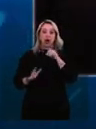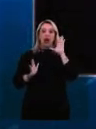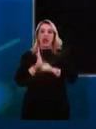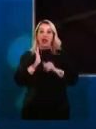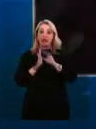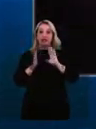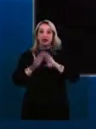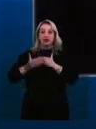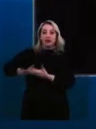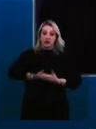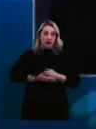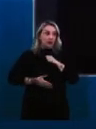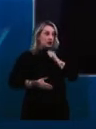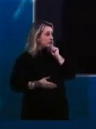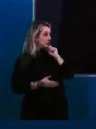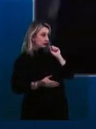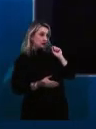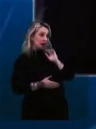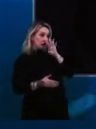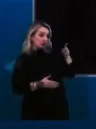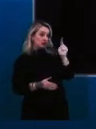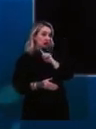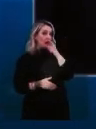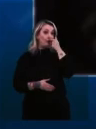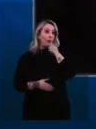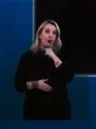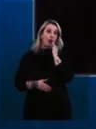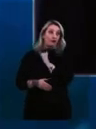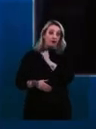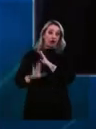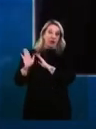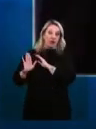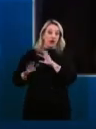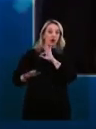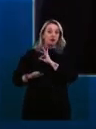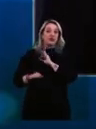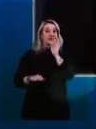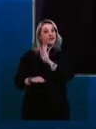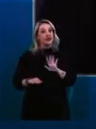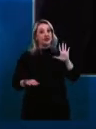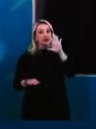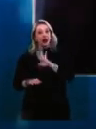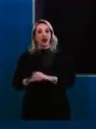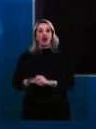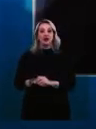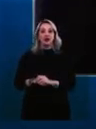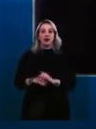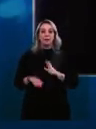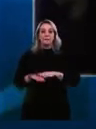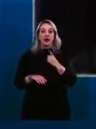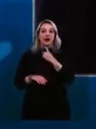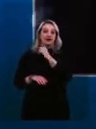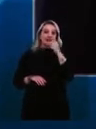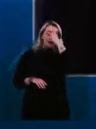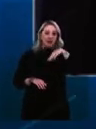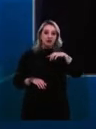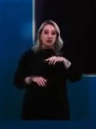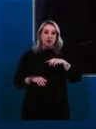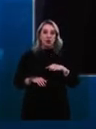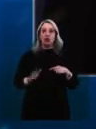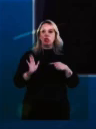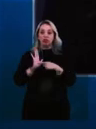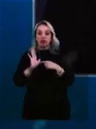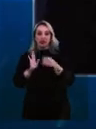creche, não sou eu, então não tem direito de resposta, que eu não estou te acusando disso. Quem está acusando é a Polícia Federal, mais de 100 envolvidos estão sendo indiciados. Se